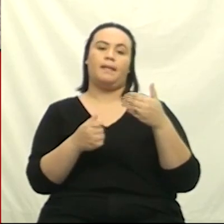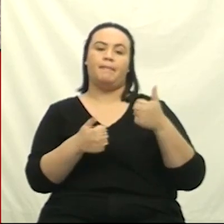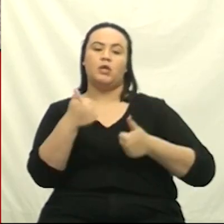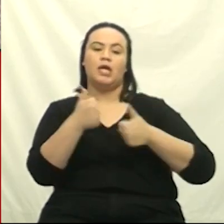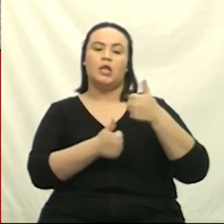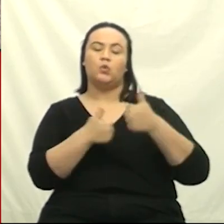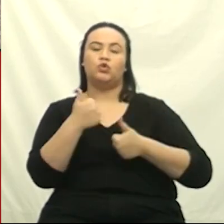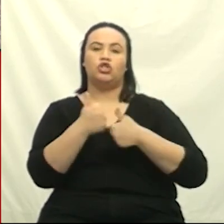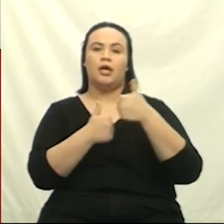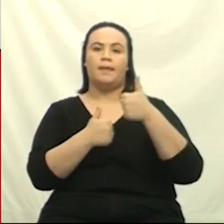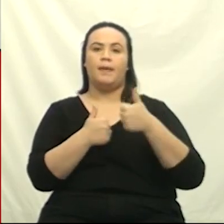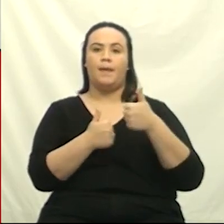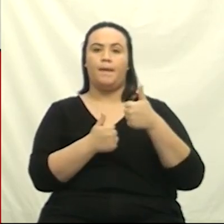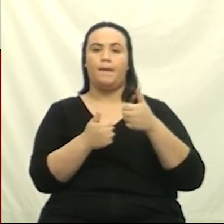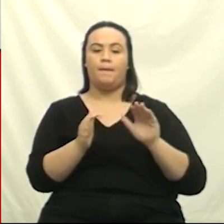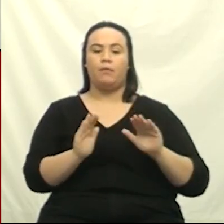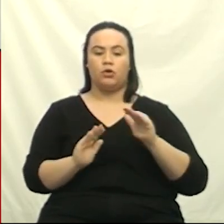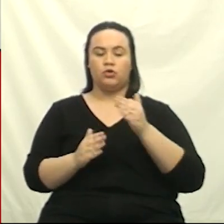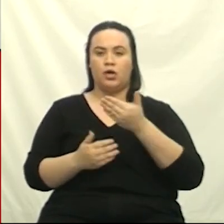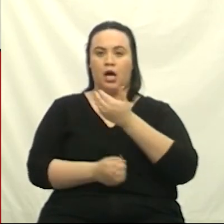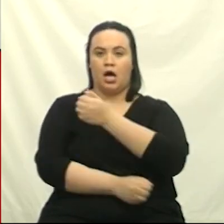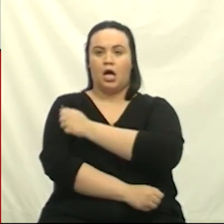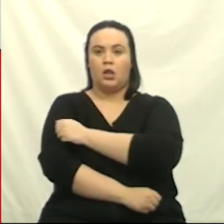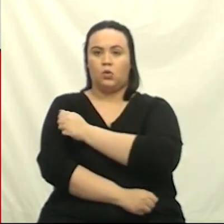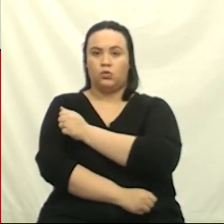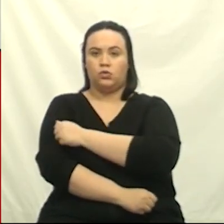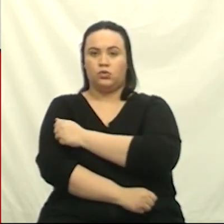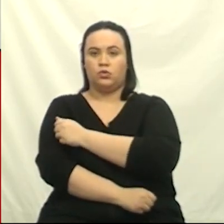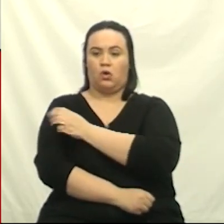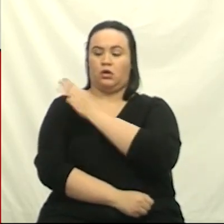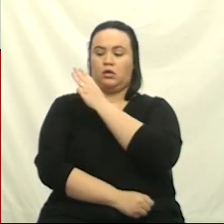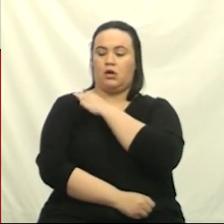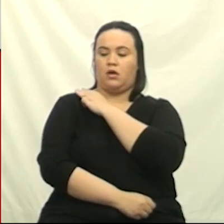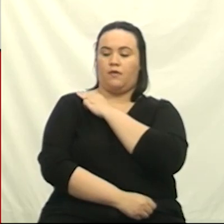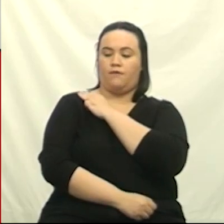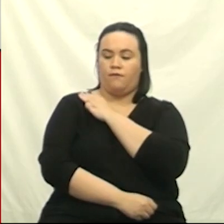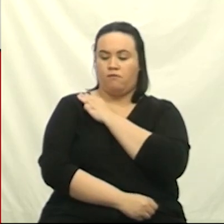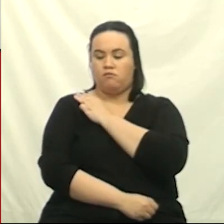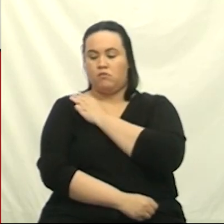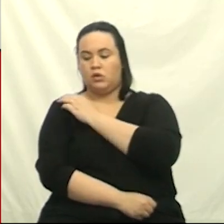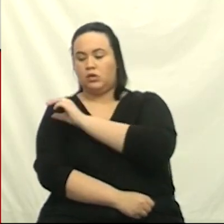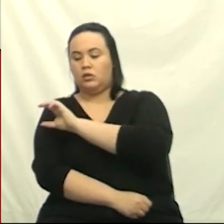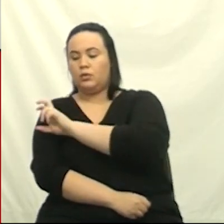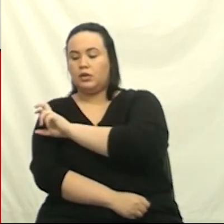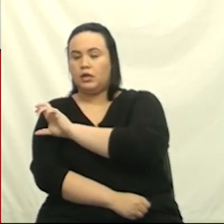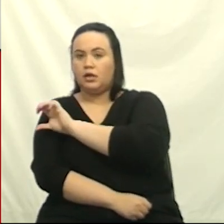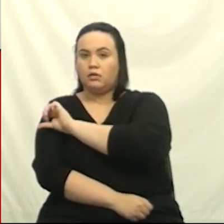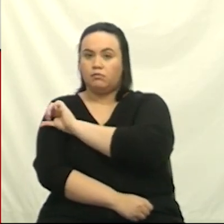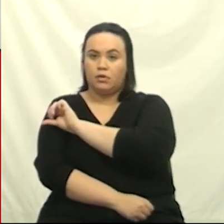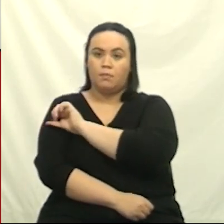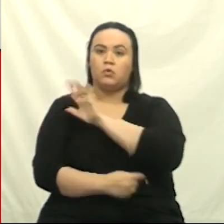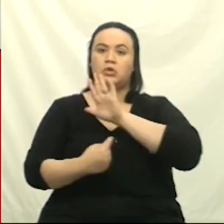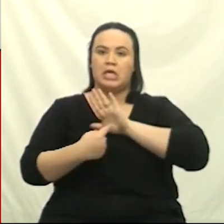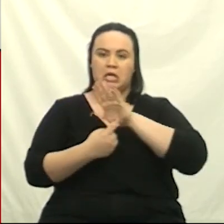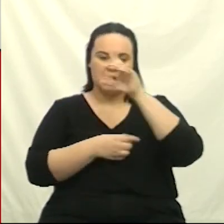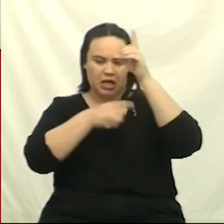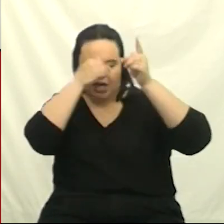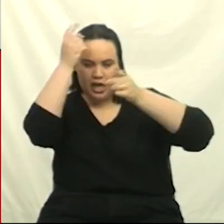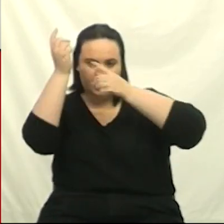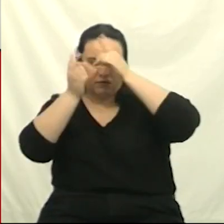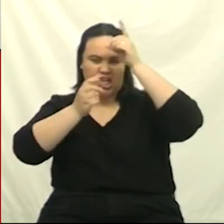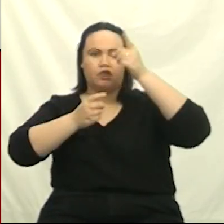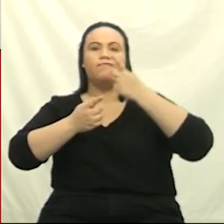alunos do ensino fundamental e médio do colégio Sátic demonstraram técnica criatividade e